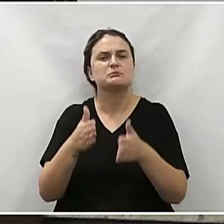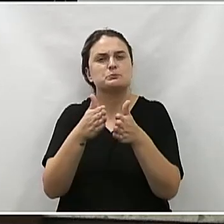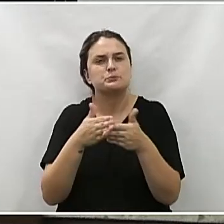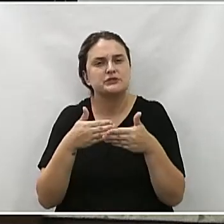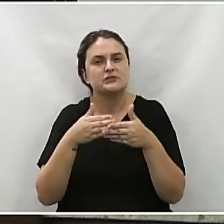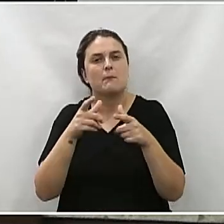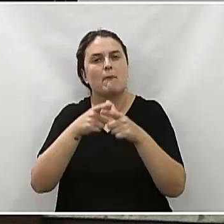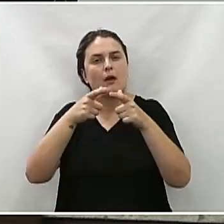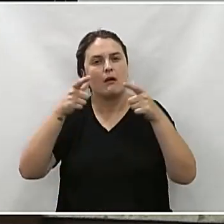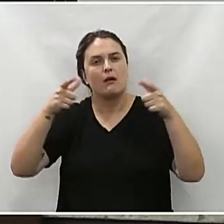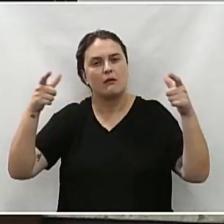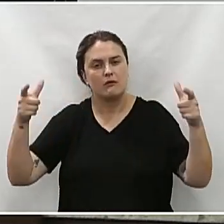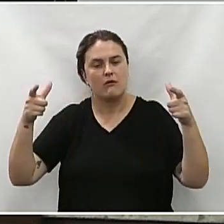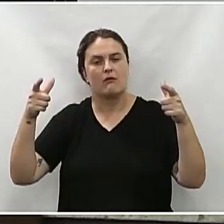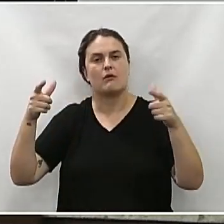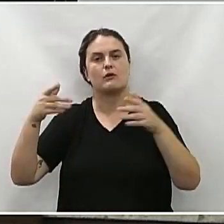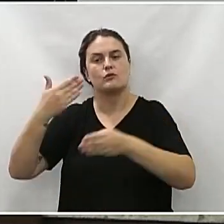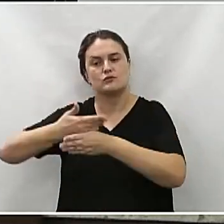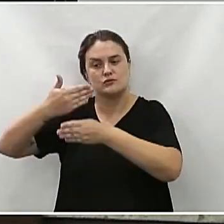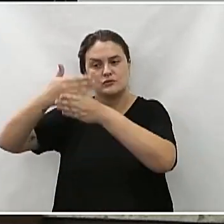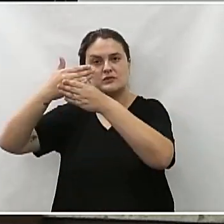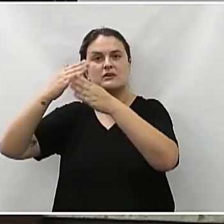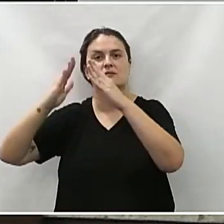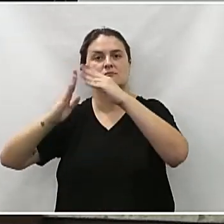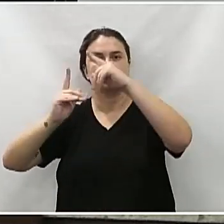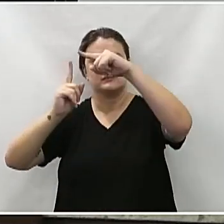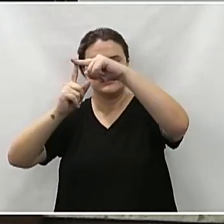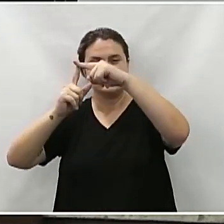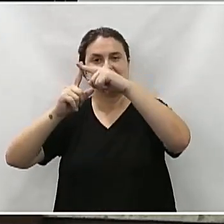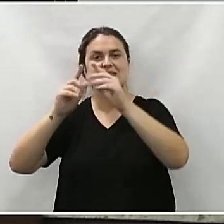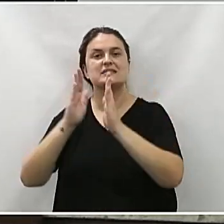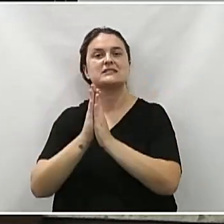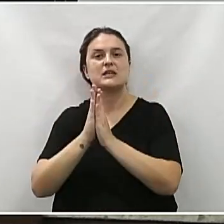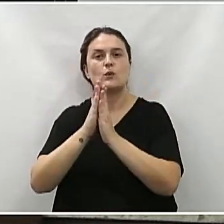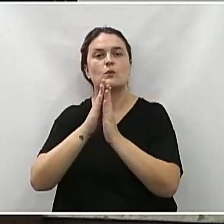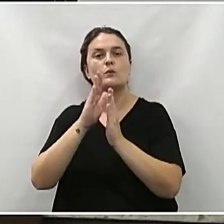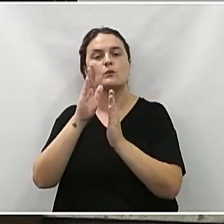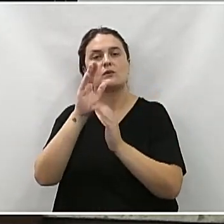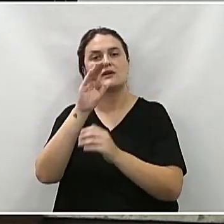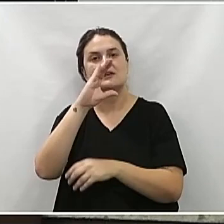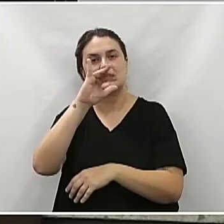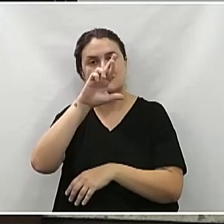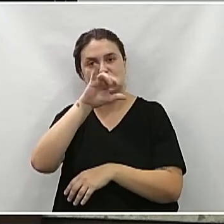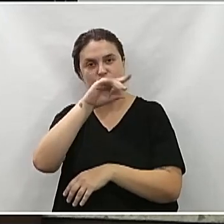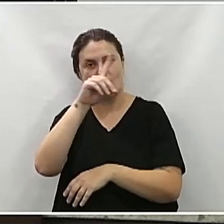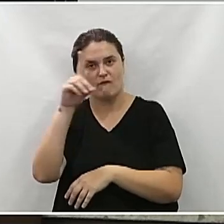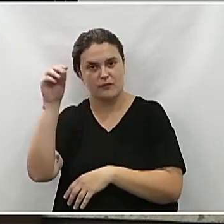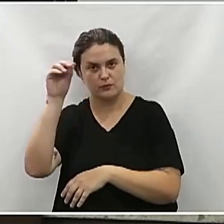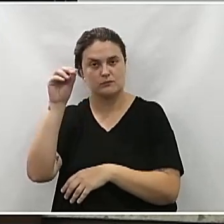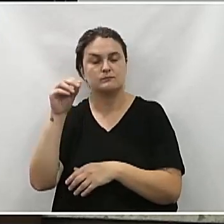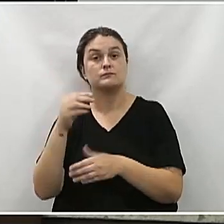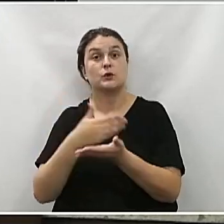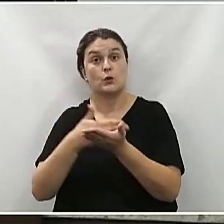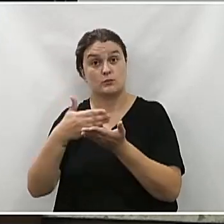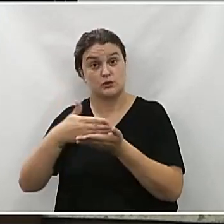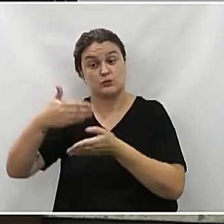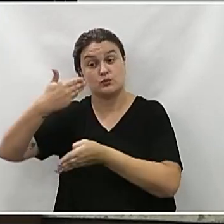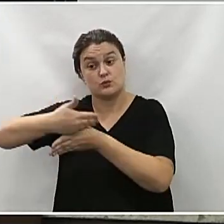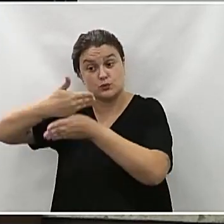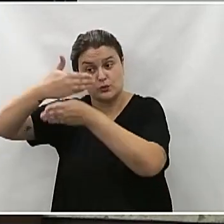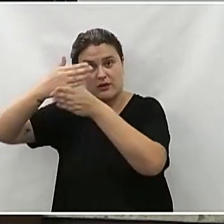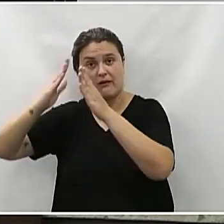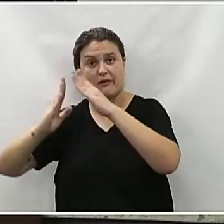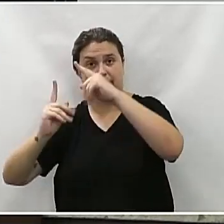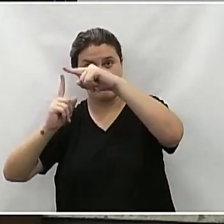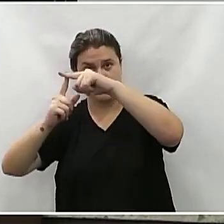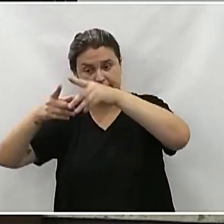ampliação na Capela Mortuária de São Cristóvão quantos pedidos já foram feitos começou-se uma ampliação e por